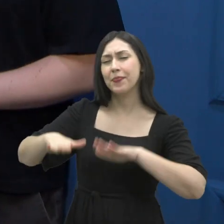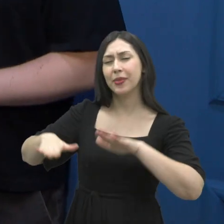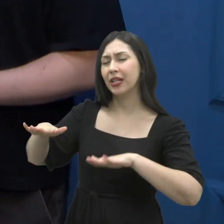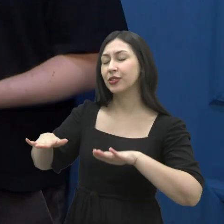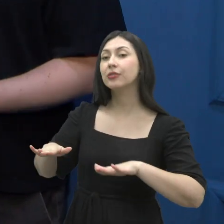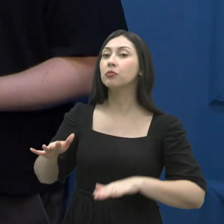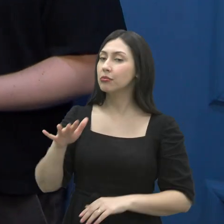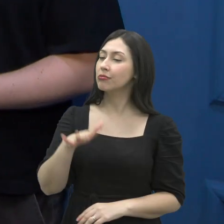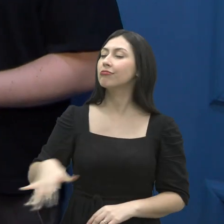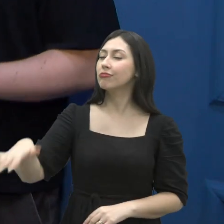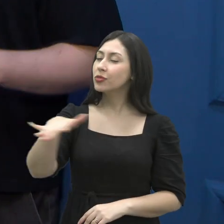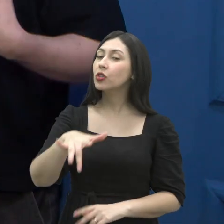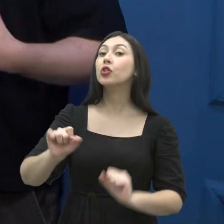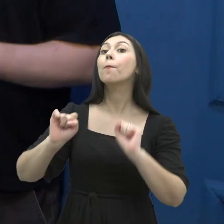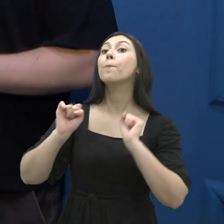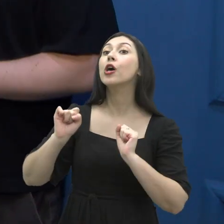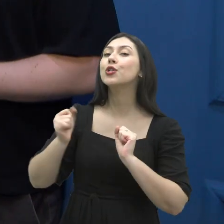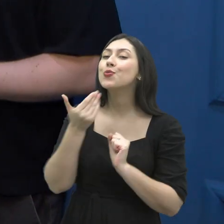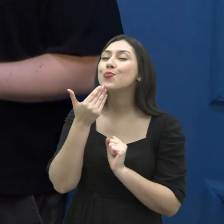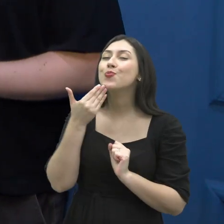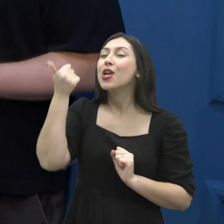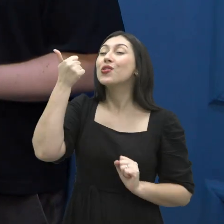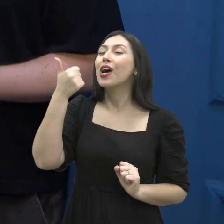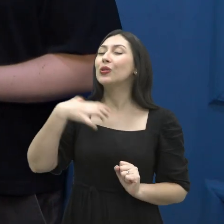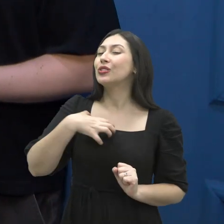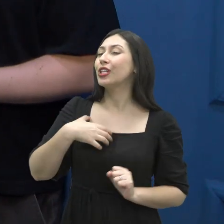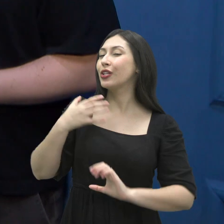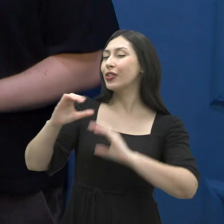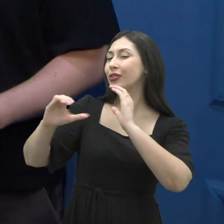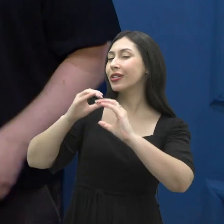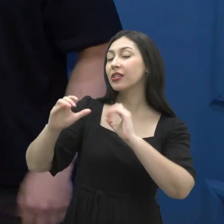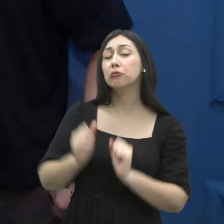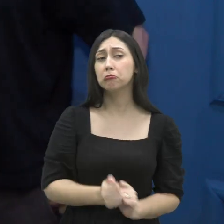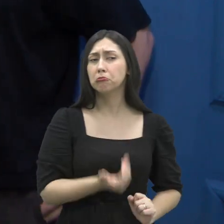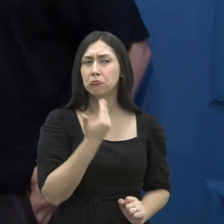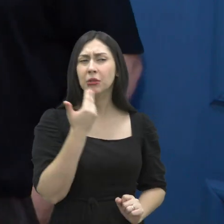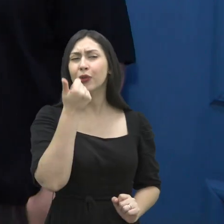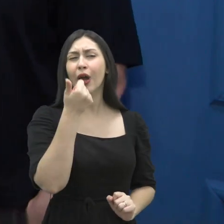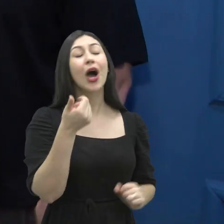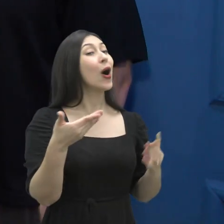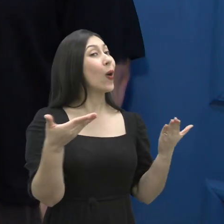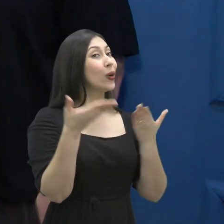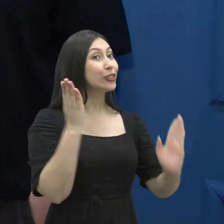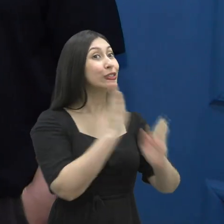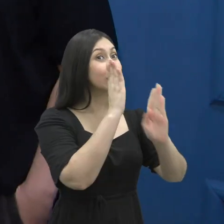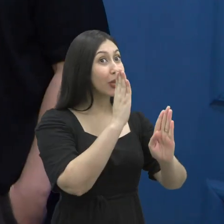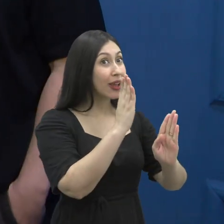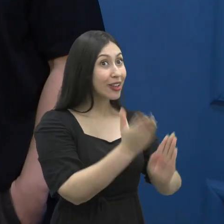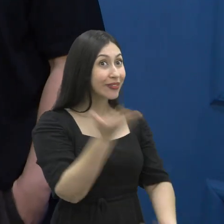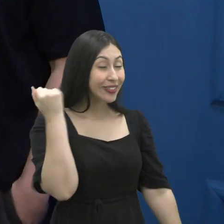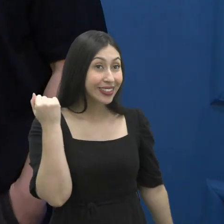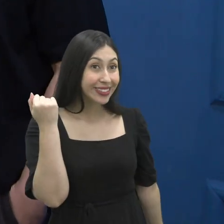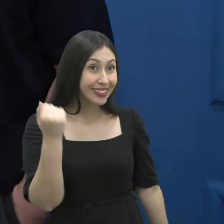música. Mas sim, todo mundo pode aprimorar suas técnicas de canto. Aprimorar as técnicas. É isso que a gente veio descobrir hoje.